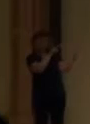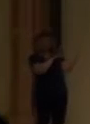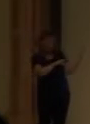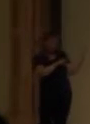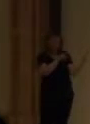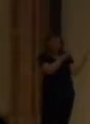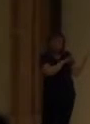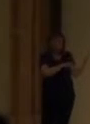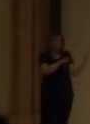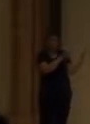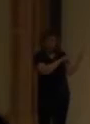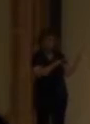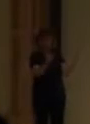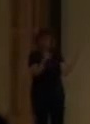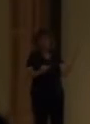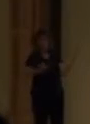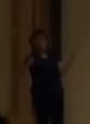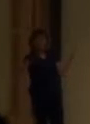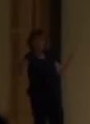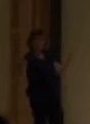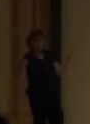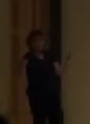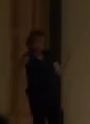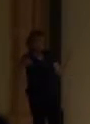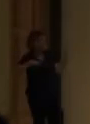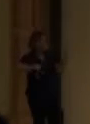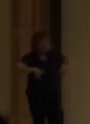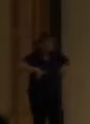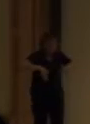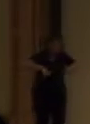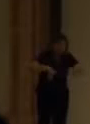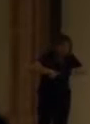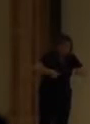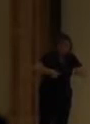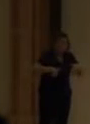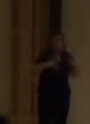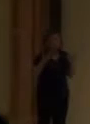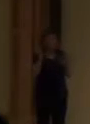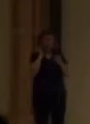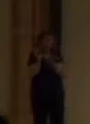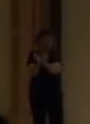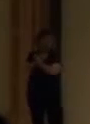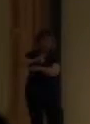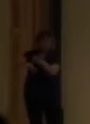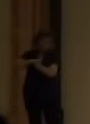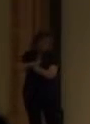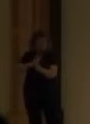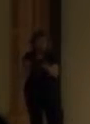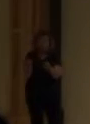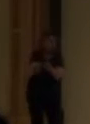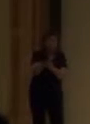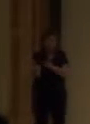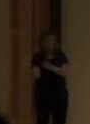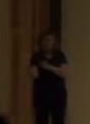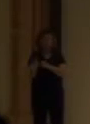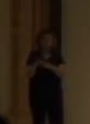outro era um animal ou seria um futuro escravo como era o negro, porque na cultura europeia o